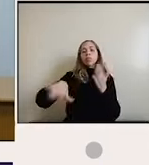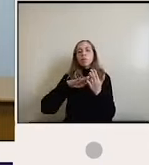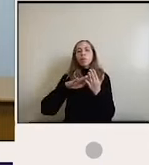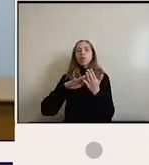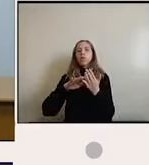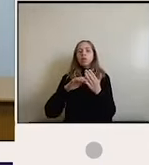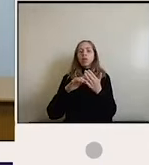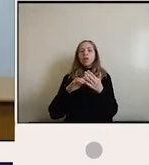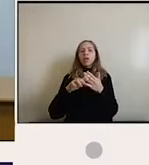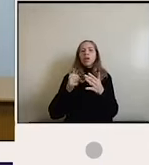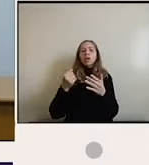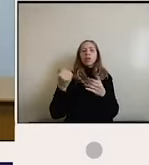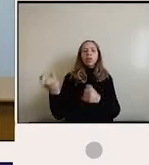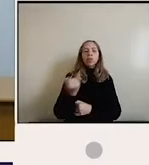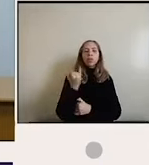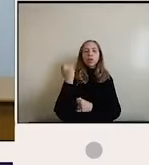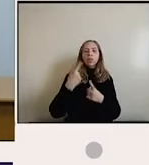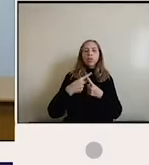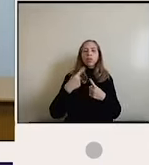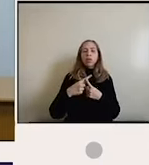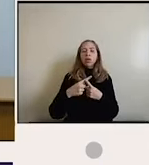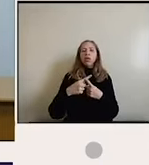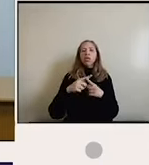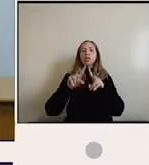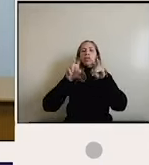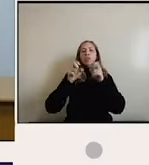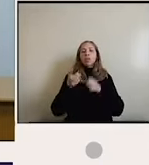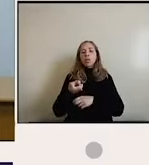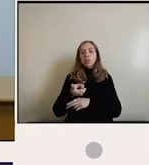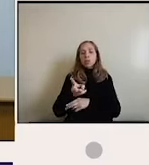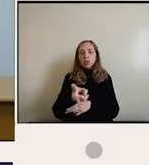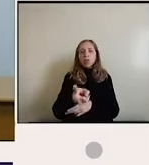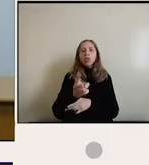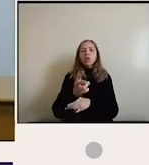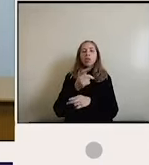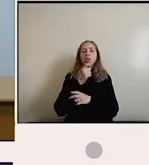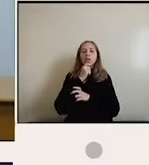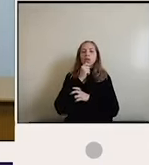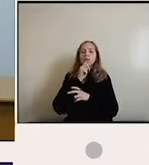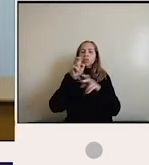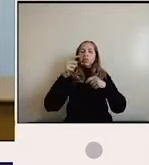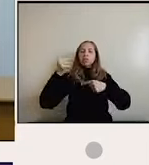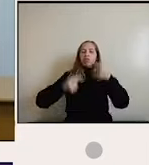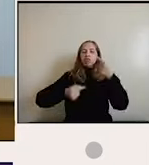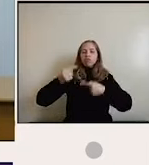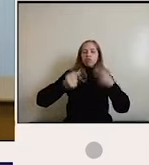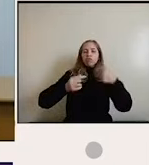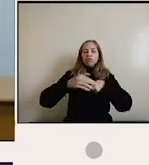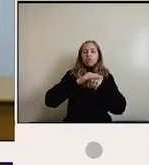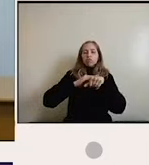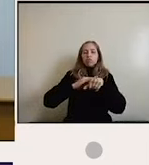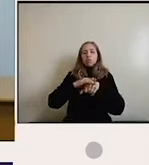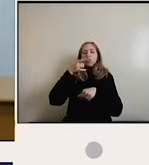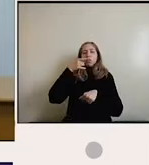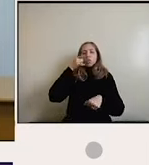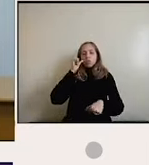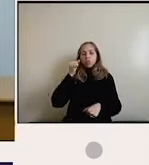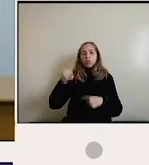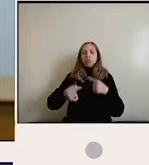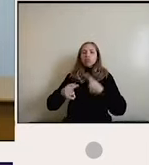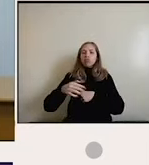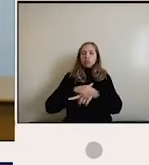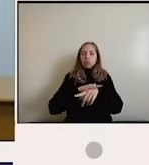porque é uma continuidade, inclusive, da discussão que nós tivemos ontem, né,